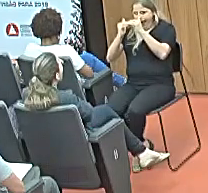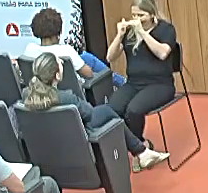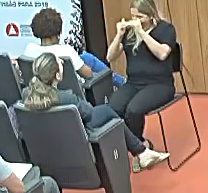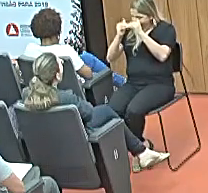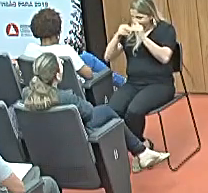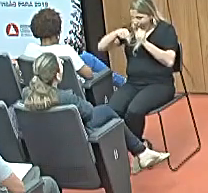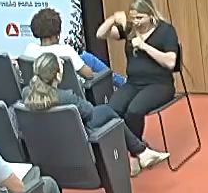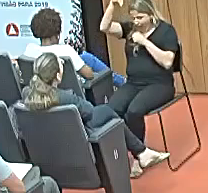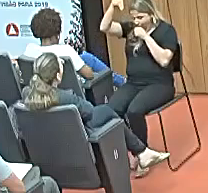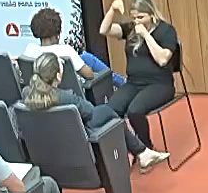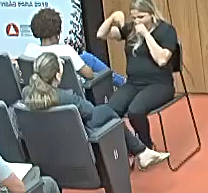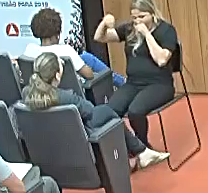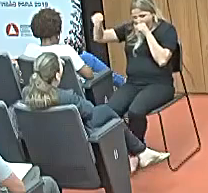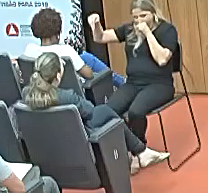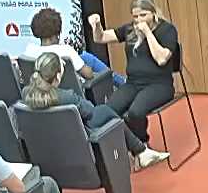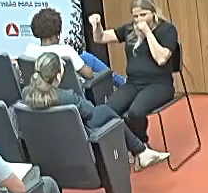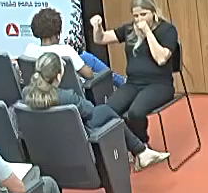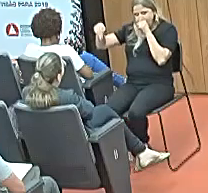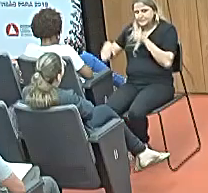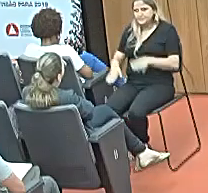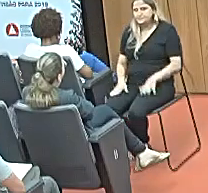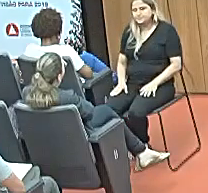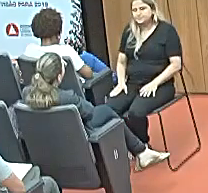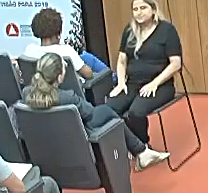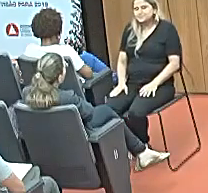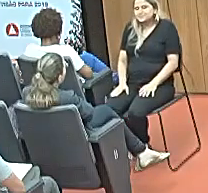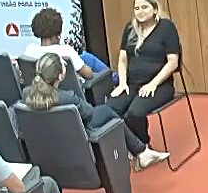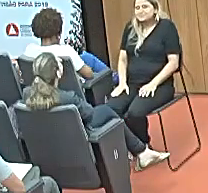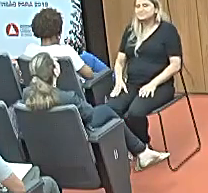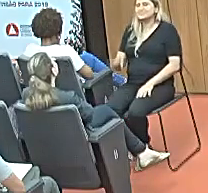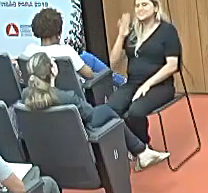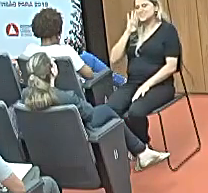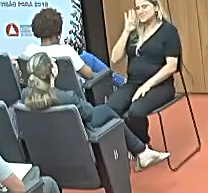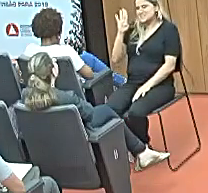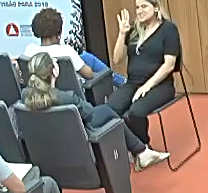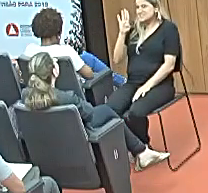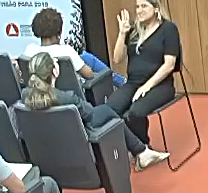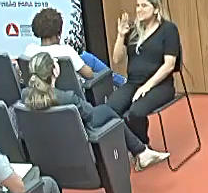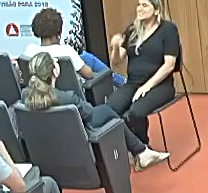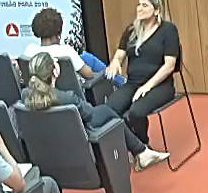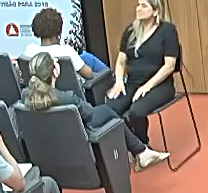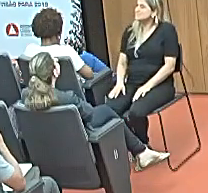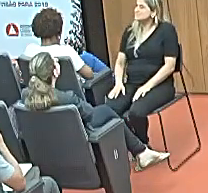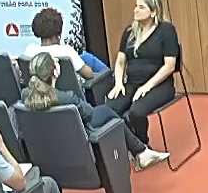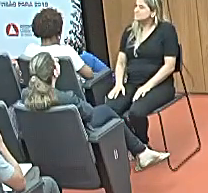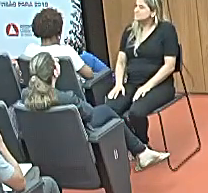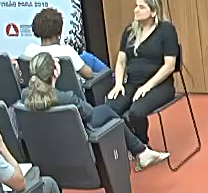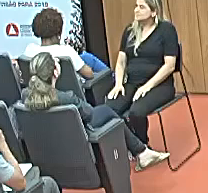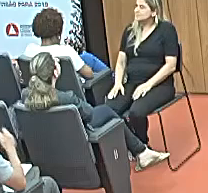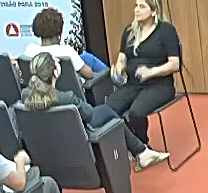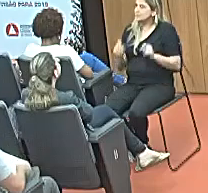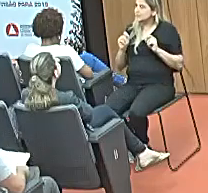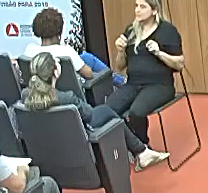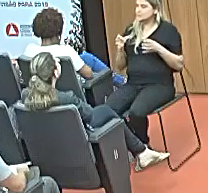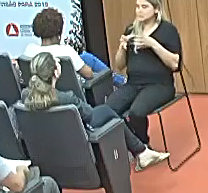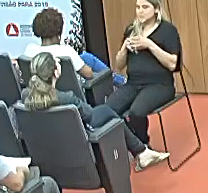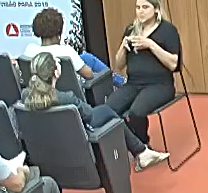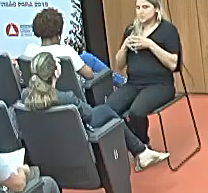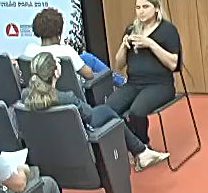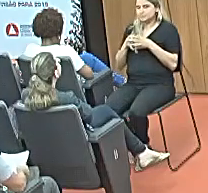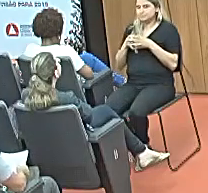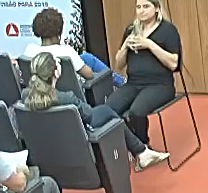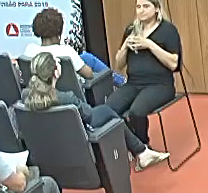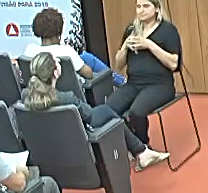nordeste as principais intervenções feliz pelo grupo inicialmente é no programa